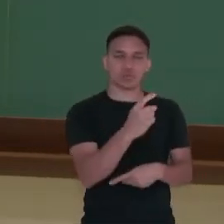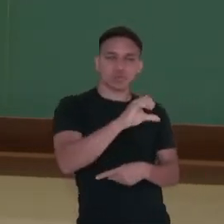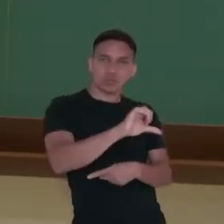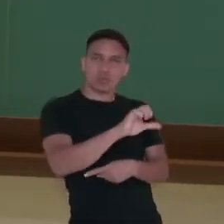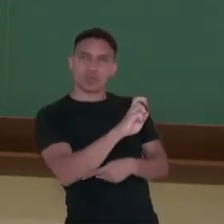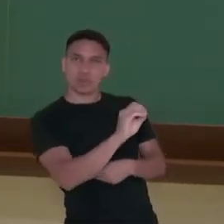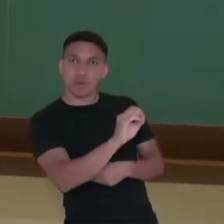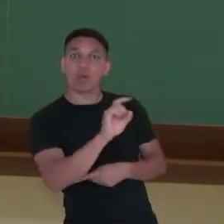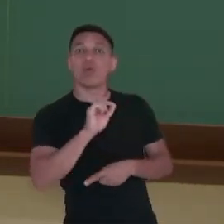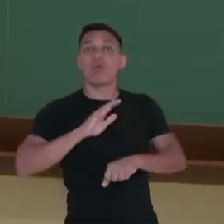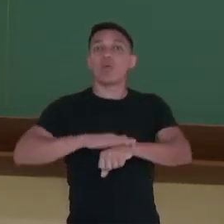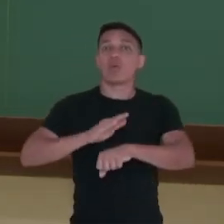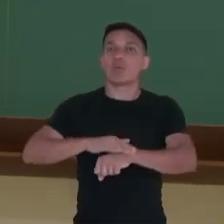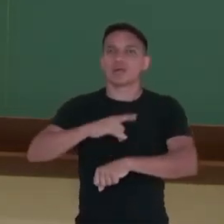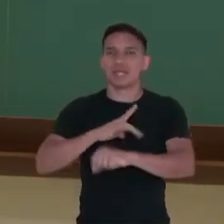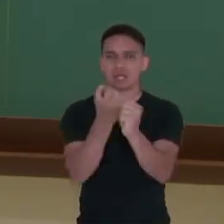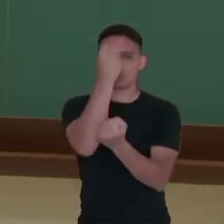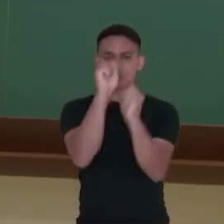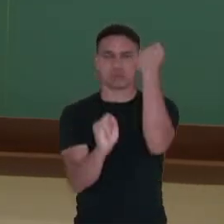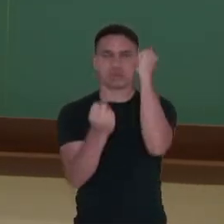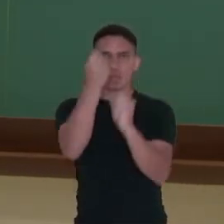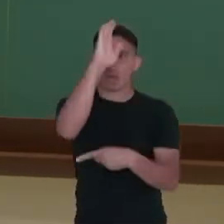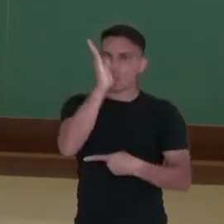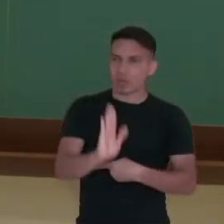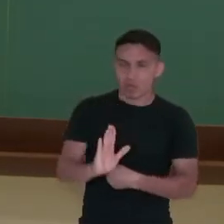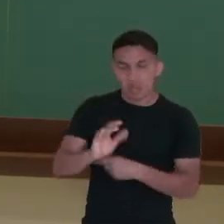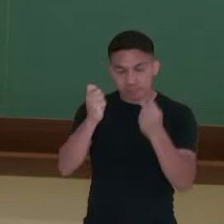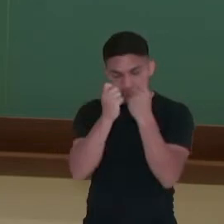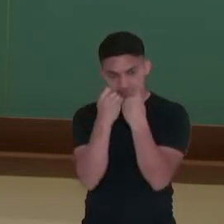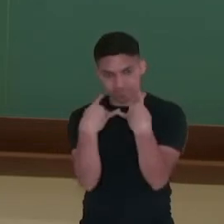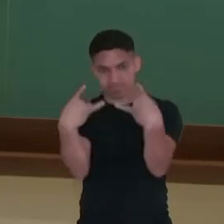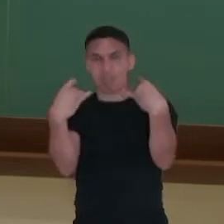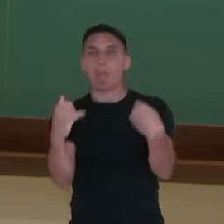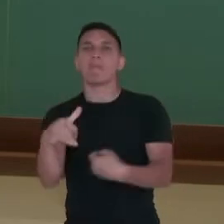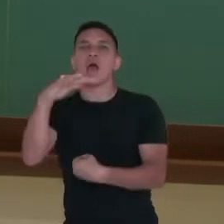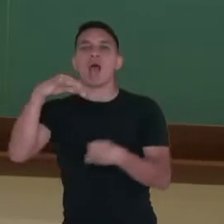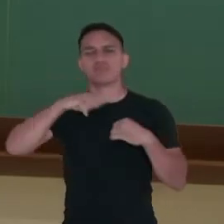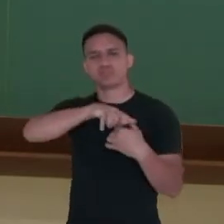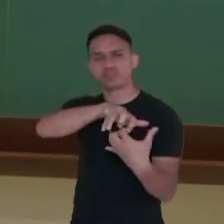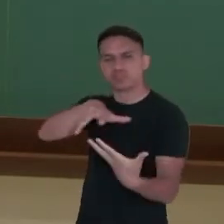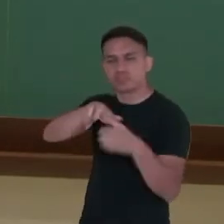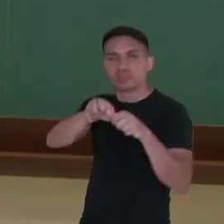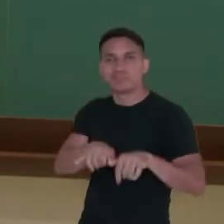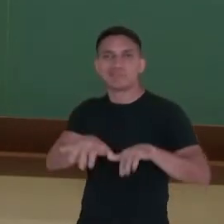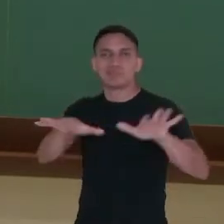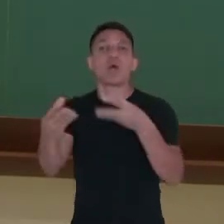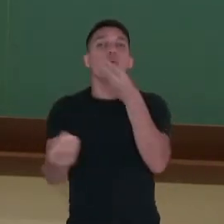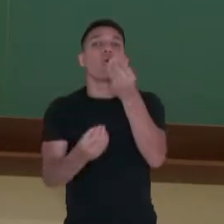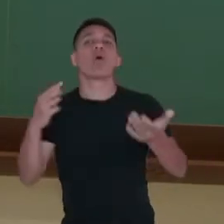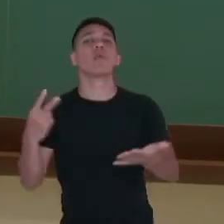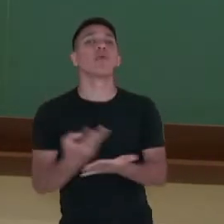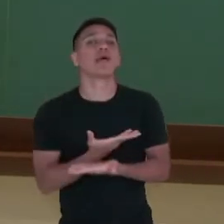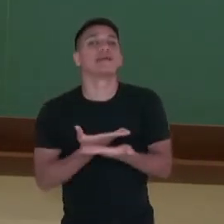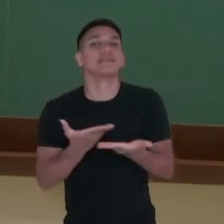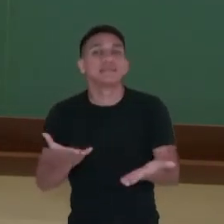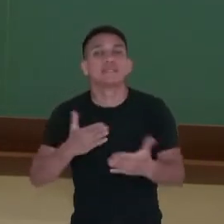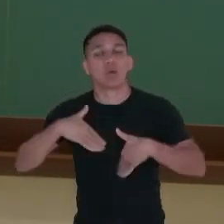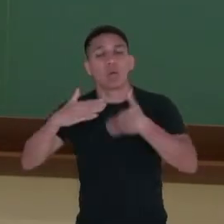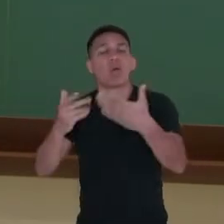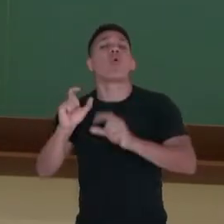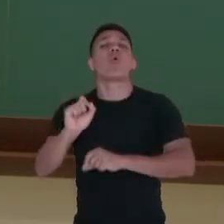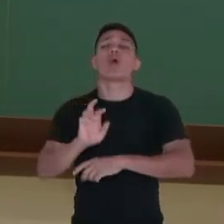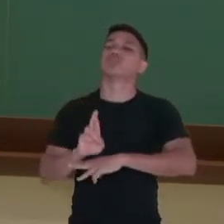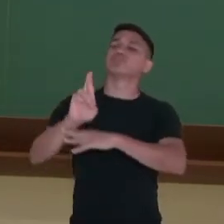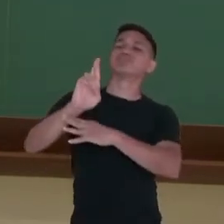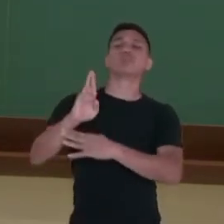1950, quando a indústria brasileira ganhou o maior destaque no cenário mundial. Como se deu esse processo? Quem estava governando o